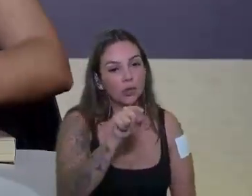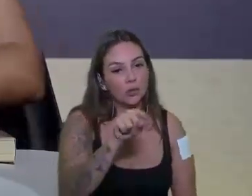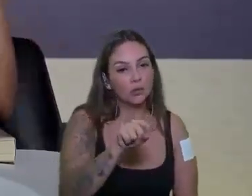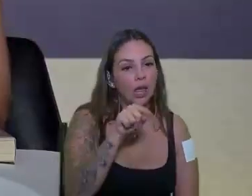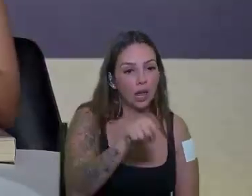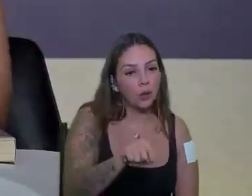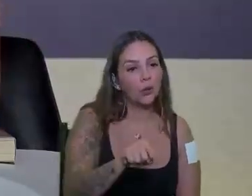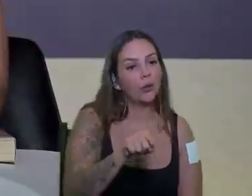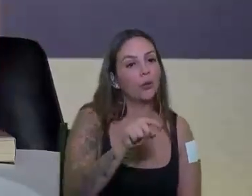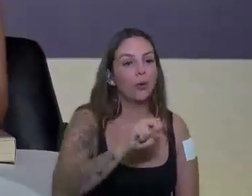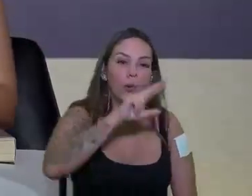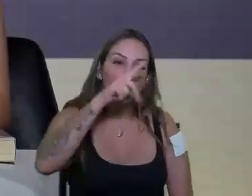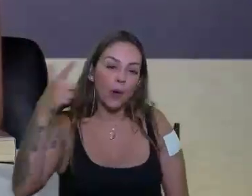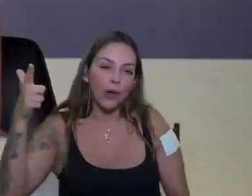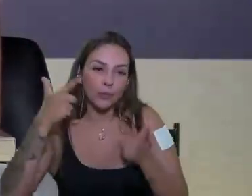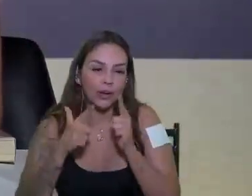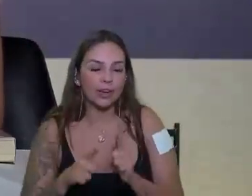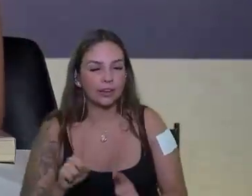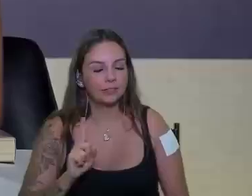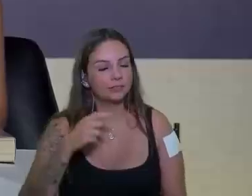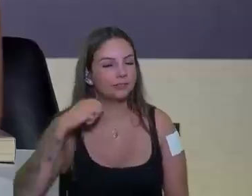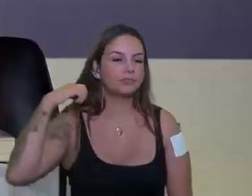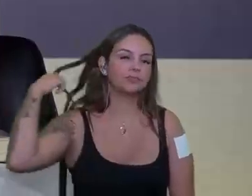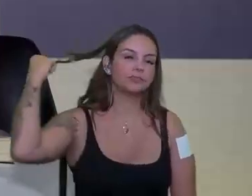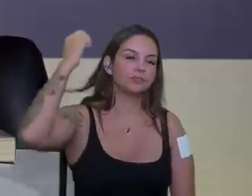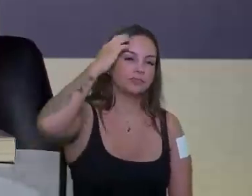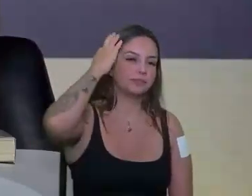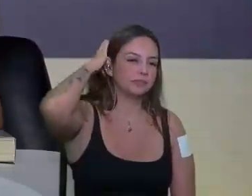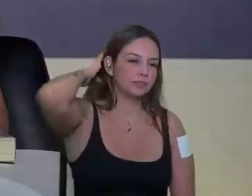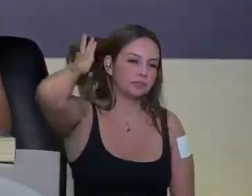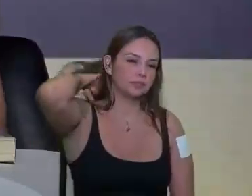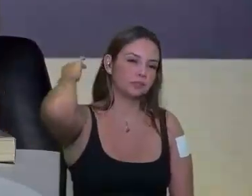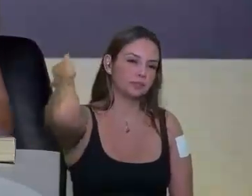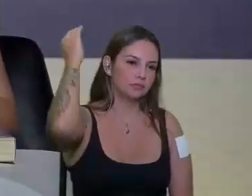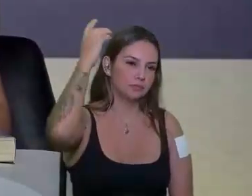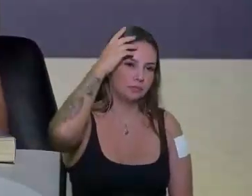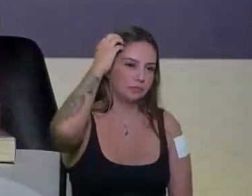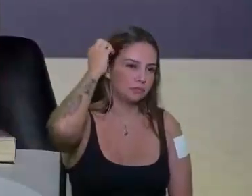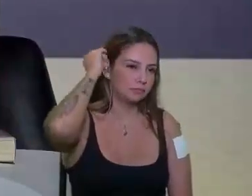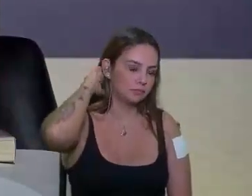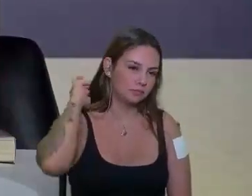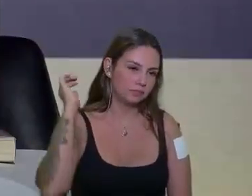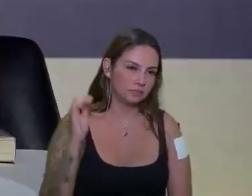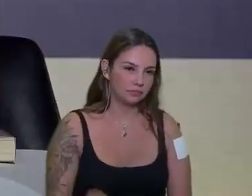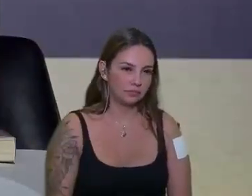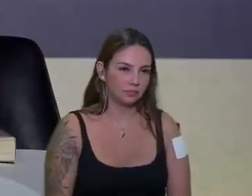que é a sua e você está indo para uma outra língua que não é a sua, o que eu nunca fiz, deve ser esquisitíssimo.